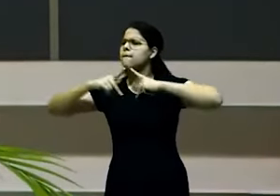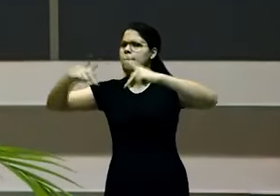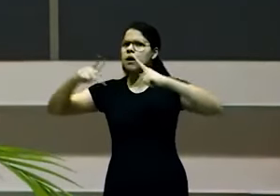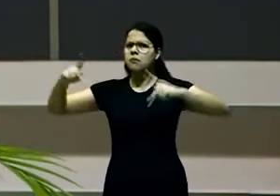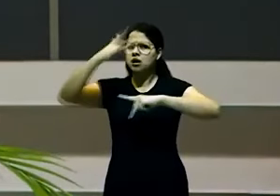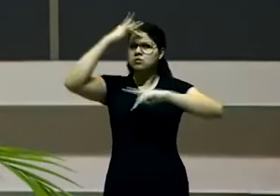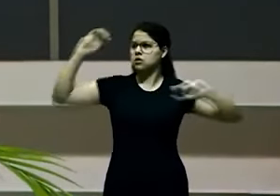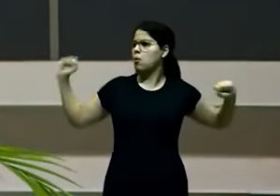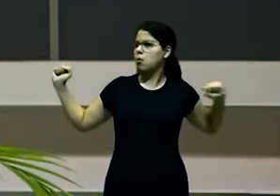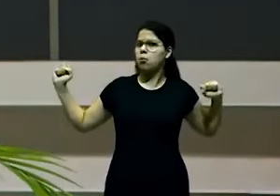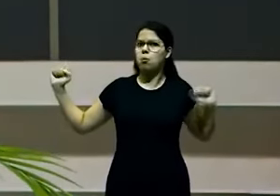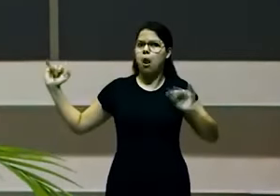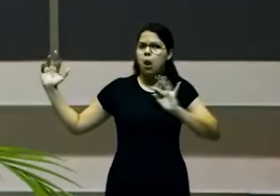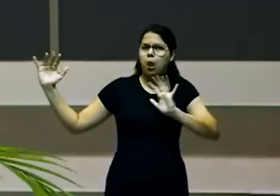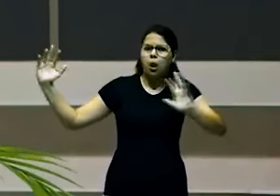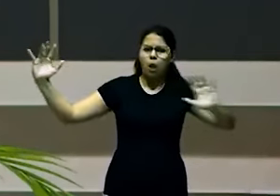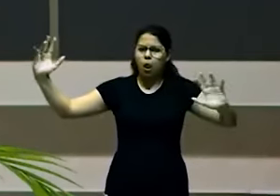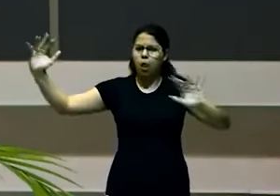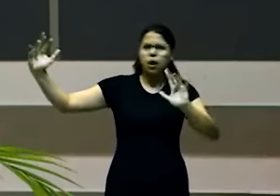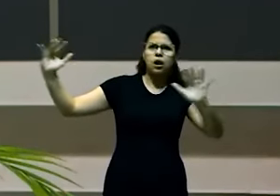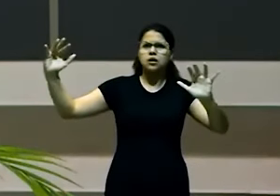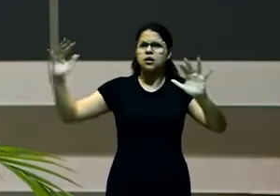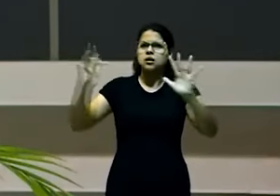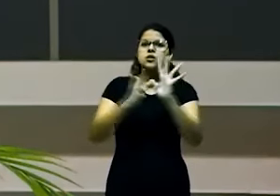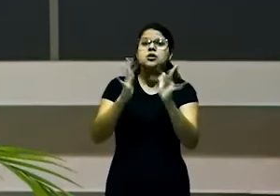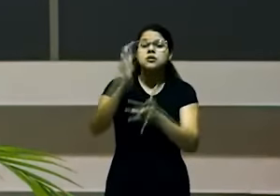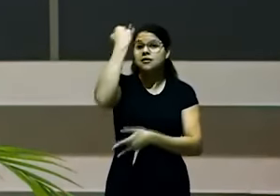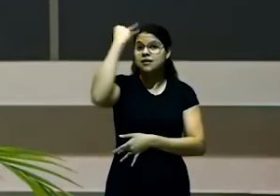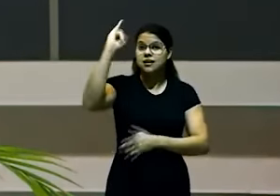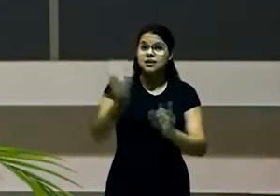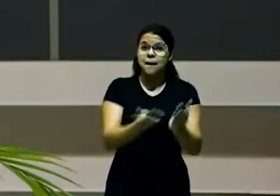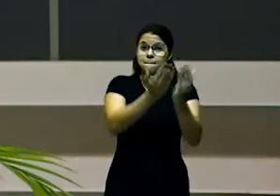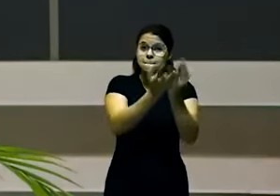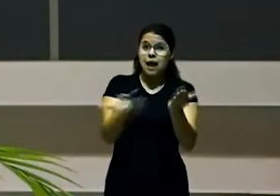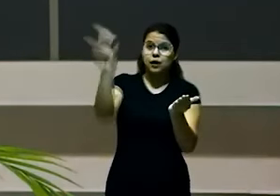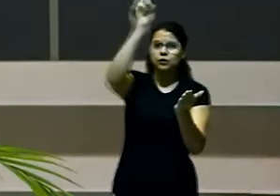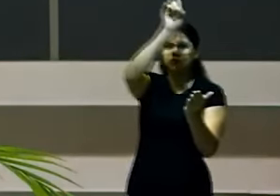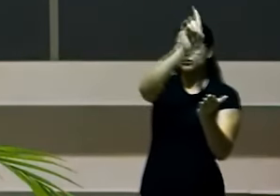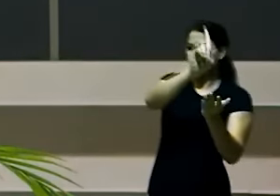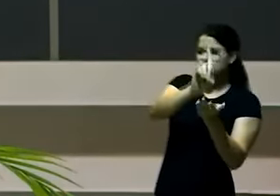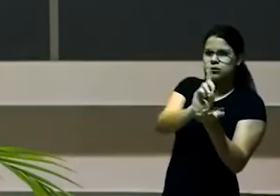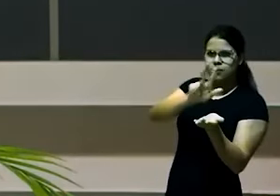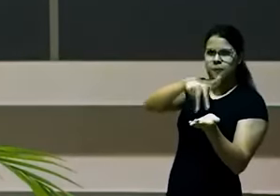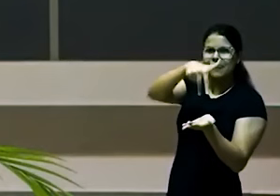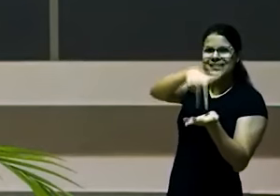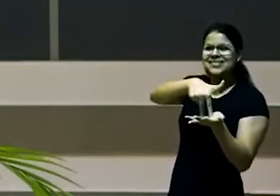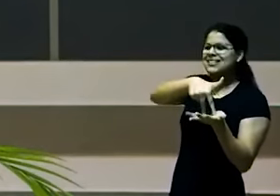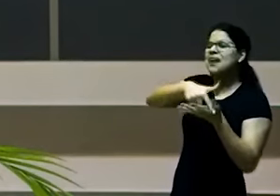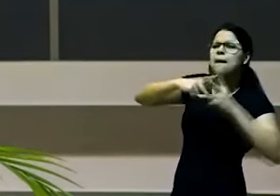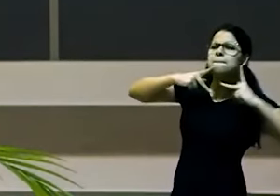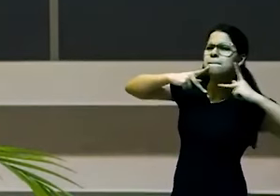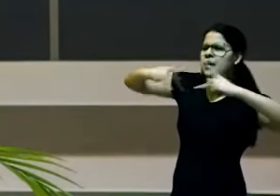Jesus ele se depara com um barco e ele entra dentro daquele barco e ele usa Aquele barco como púlpito e